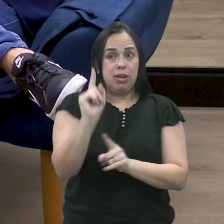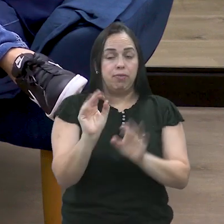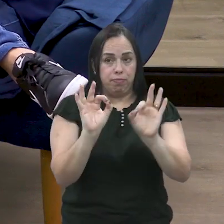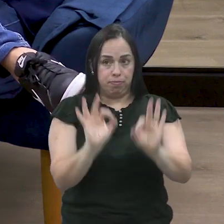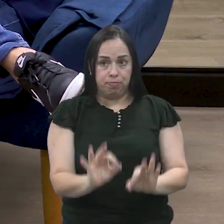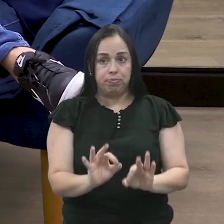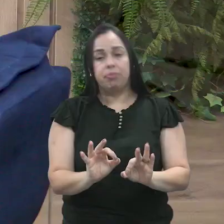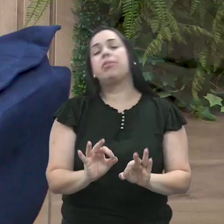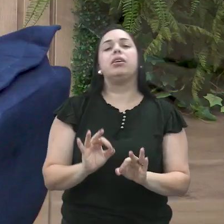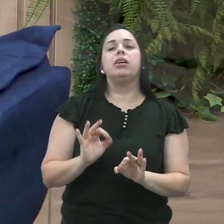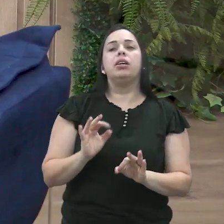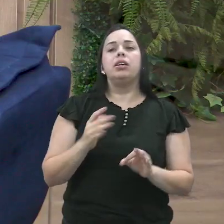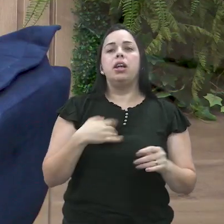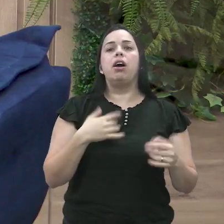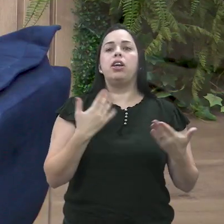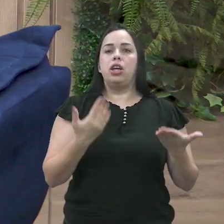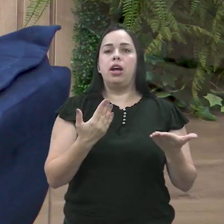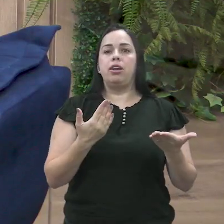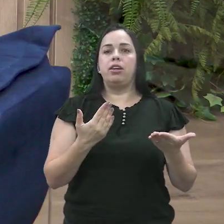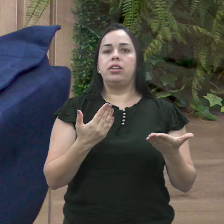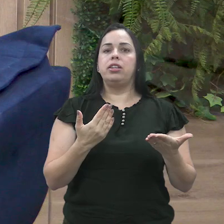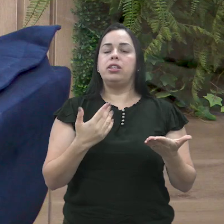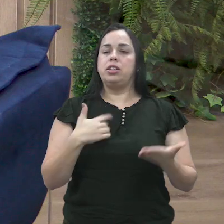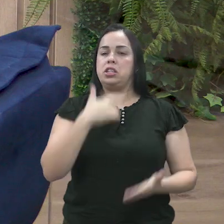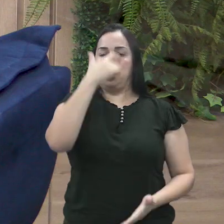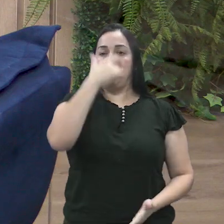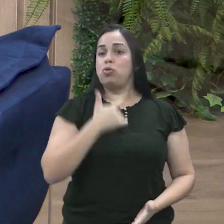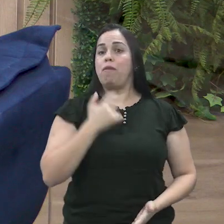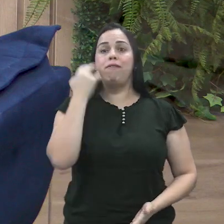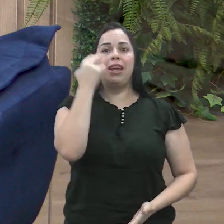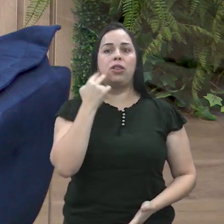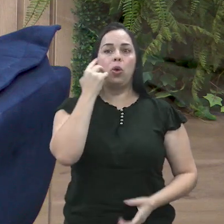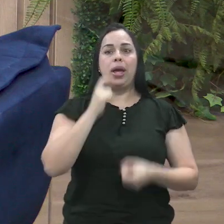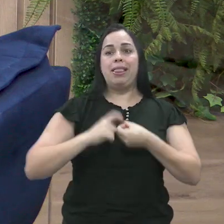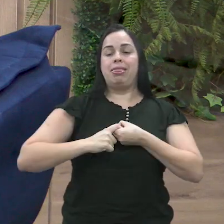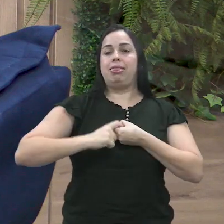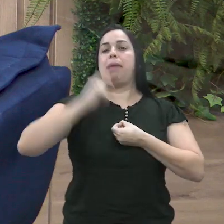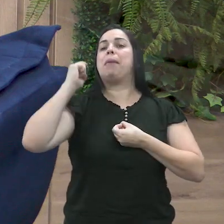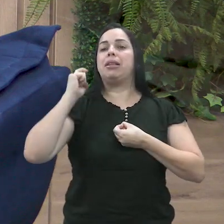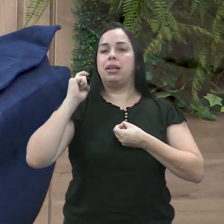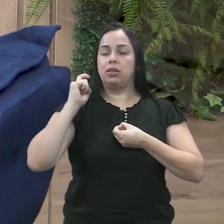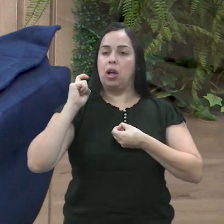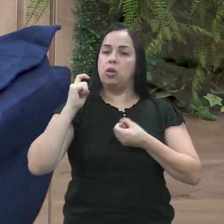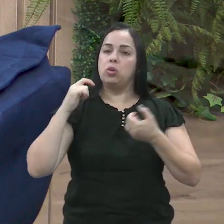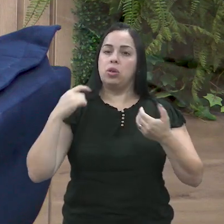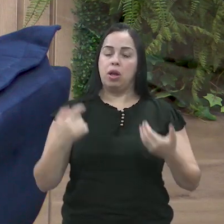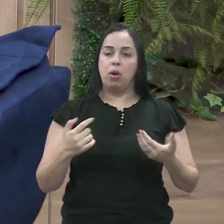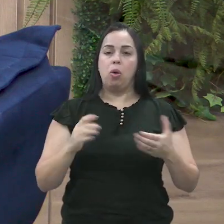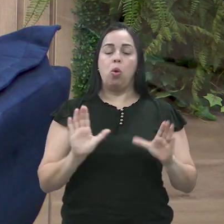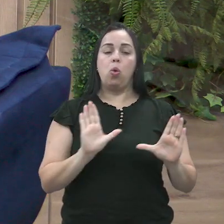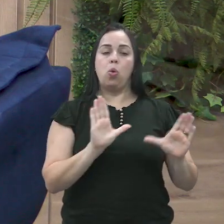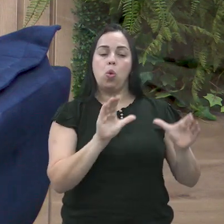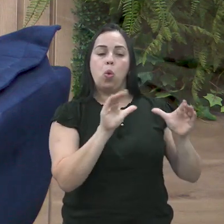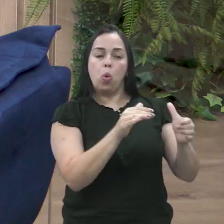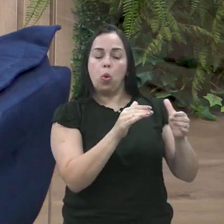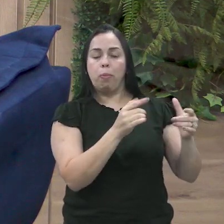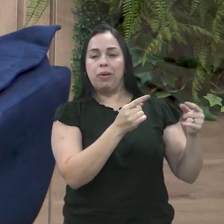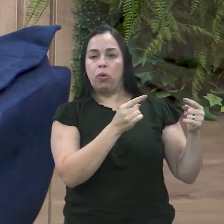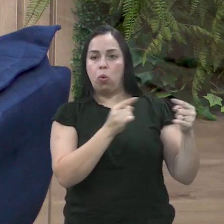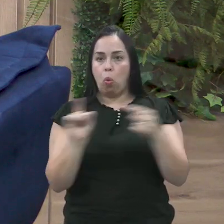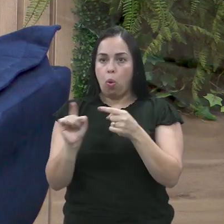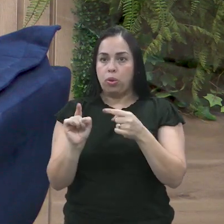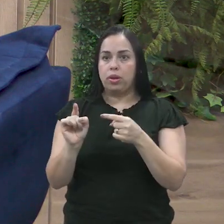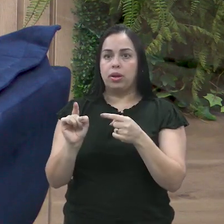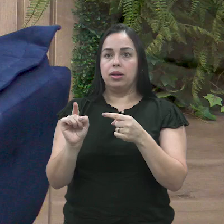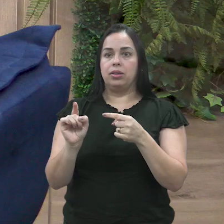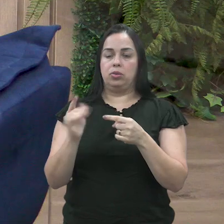uma eleição. E eu me posicionei inicialmente como um vereador independente. O papel da oposição dentro de uma democracia